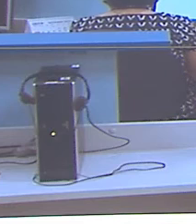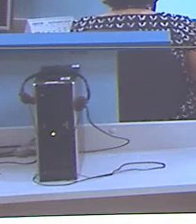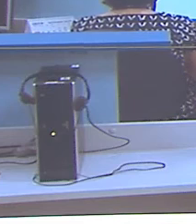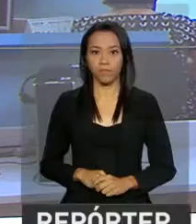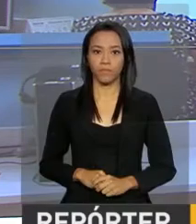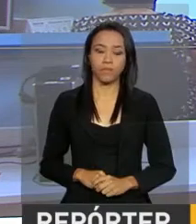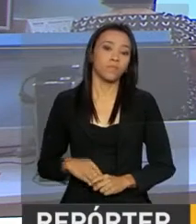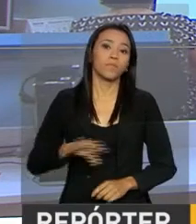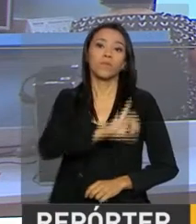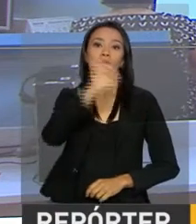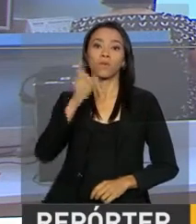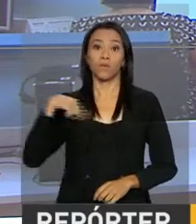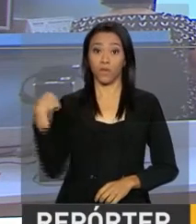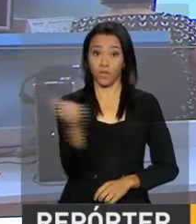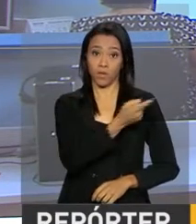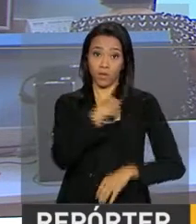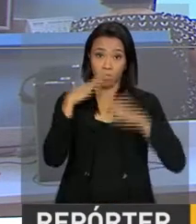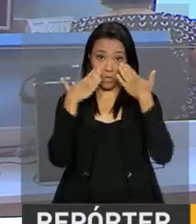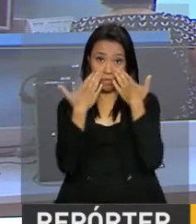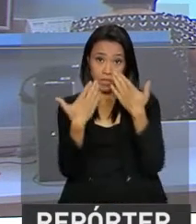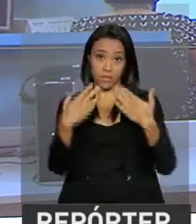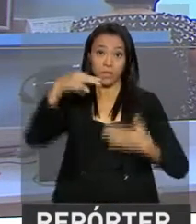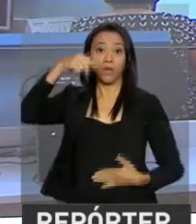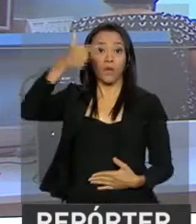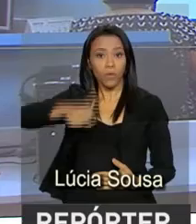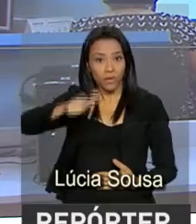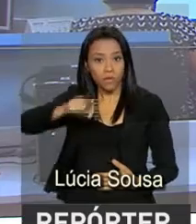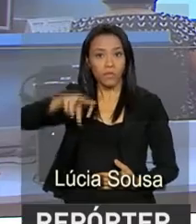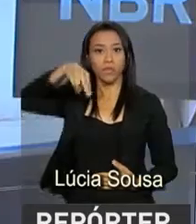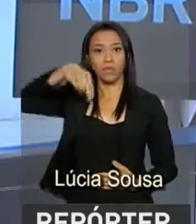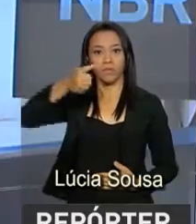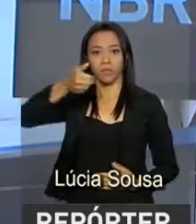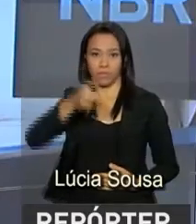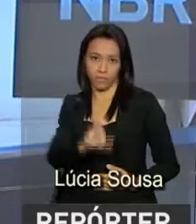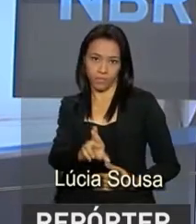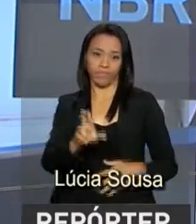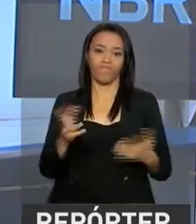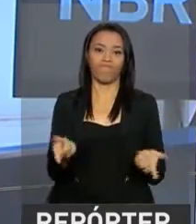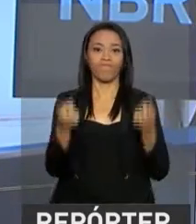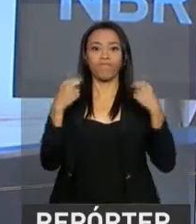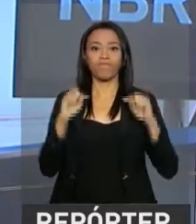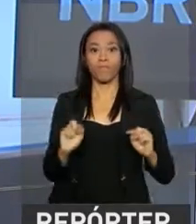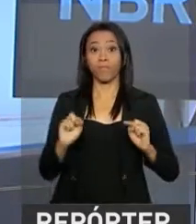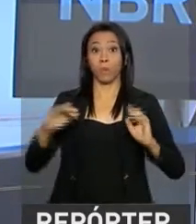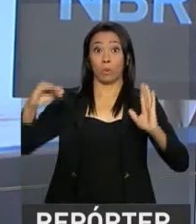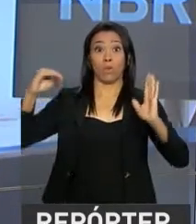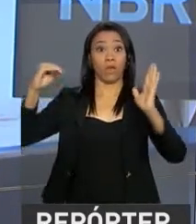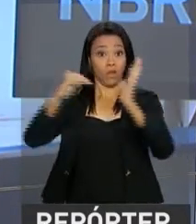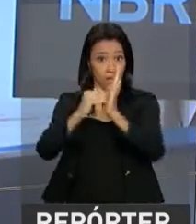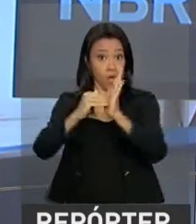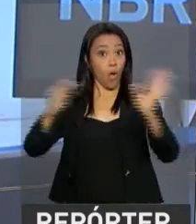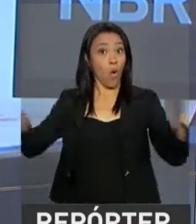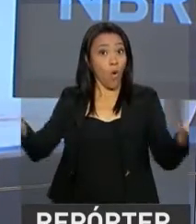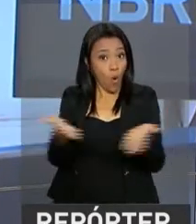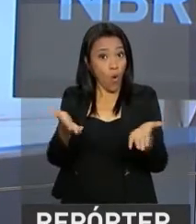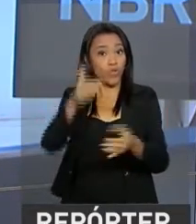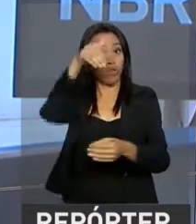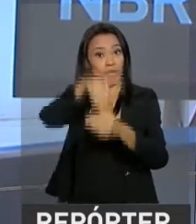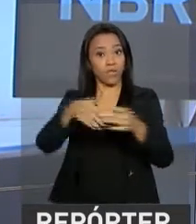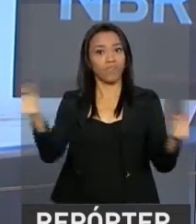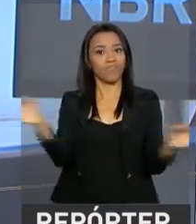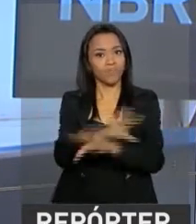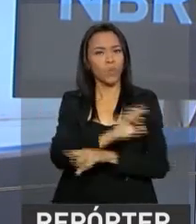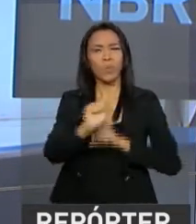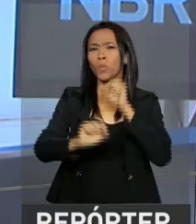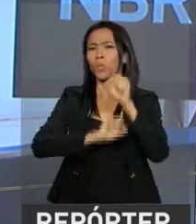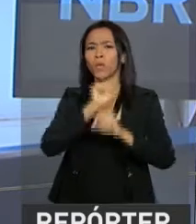olá estamos de volta com mais uma edição do repórter nbr o senado deve concluir hoje a votação da pec do